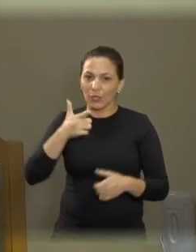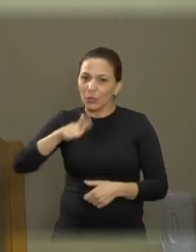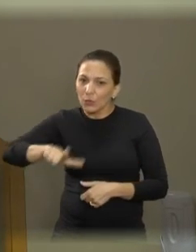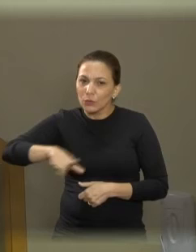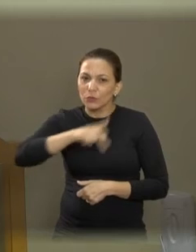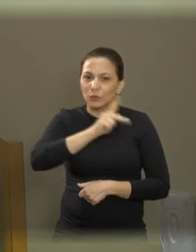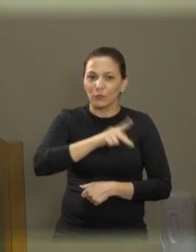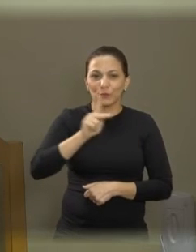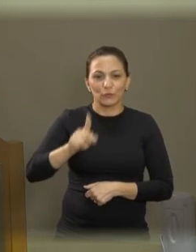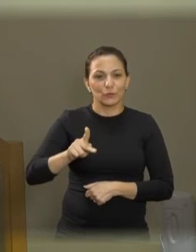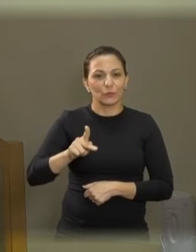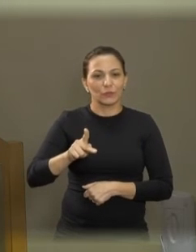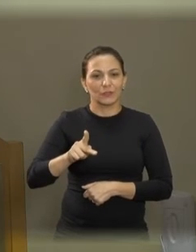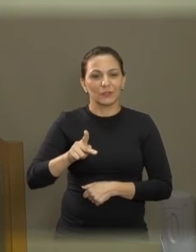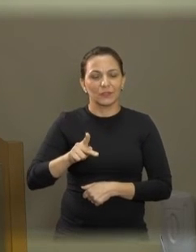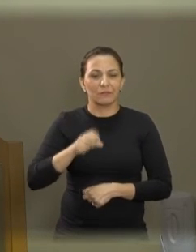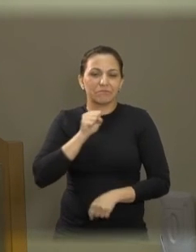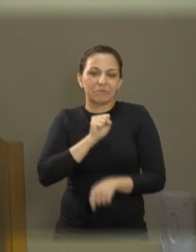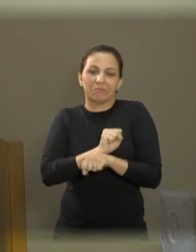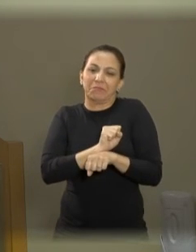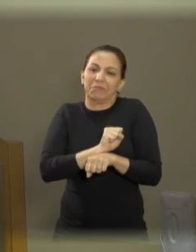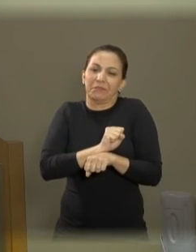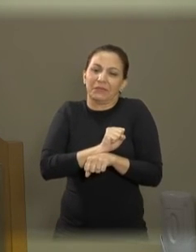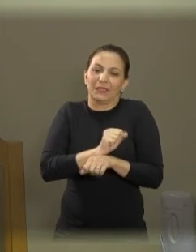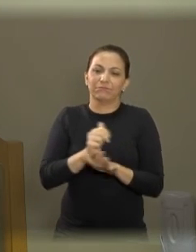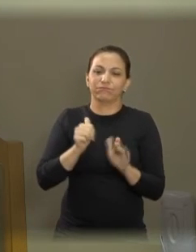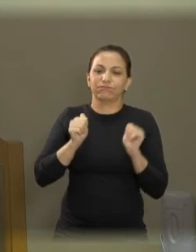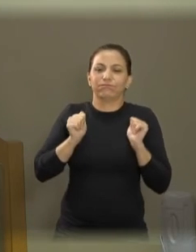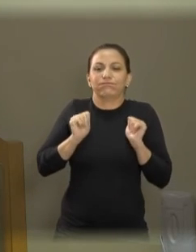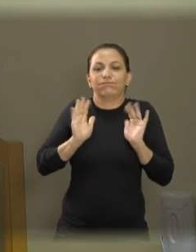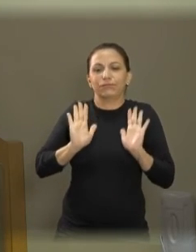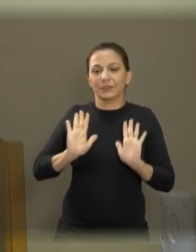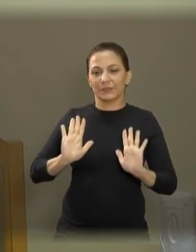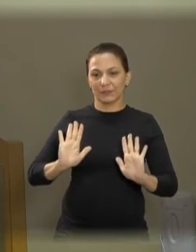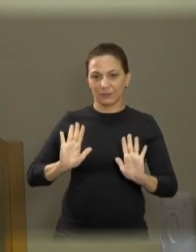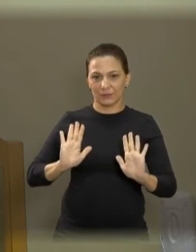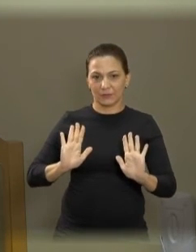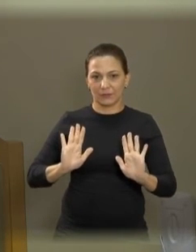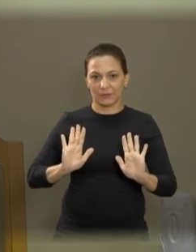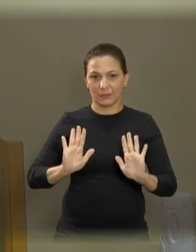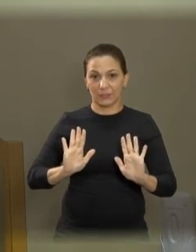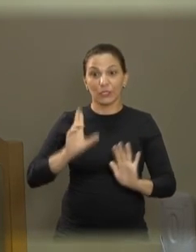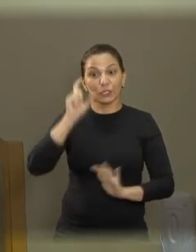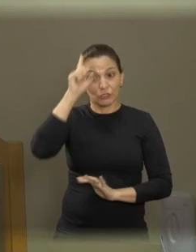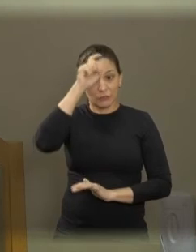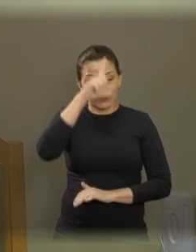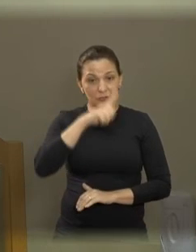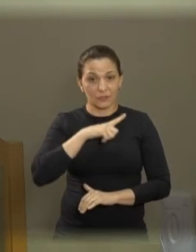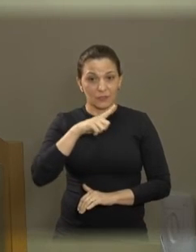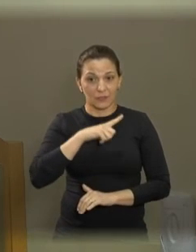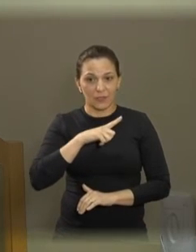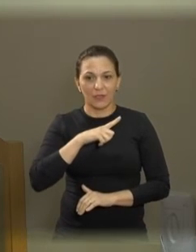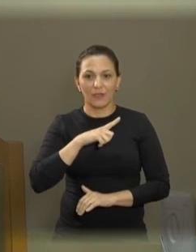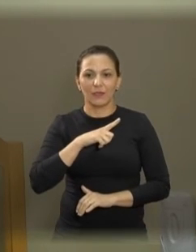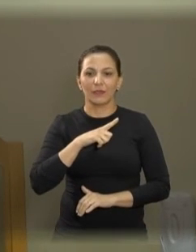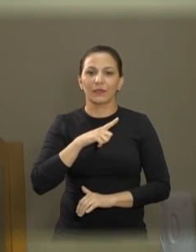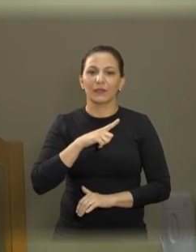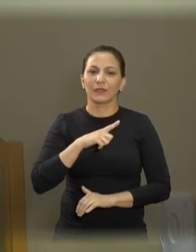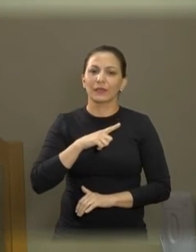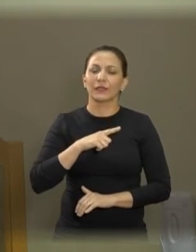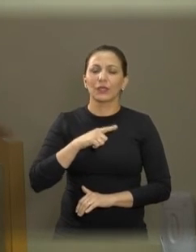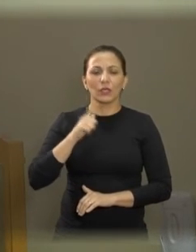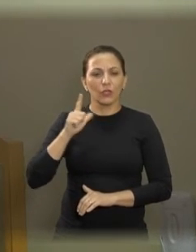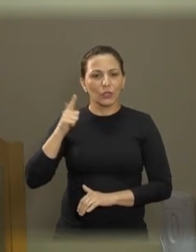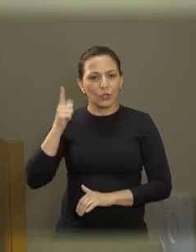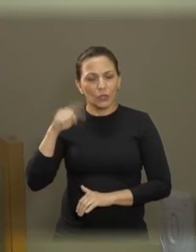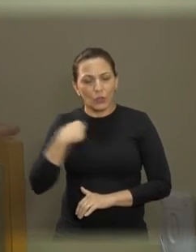professores, eu não teria saído do lugar. Né? Porque é muito difícil hoje. Hoje, ainda assim, nós andamos com muita